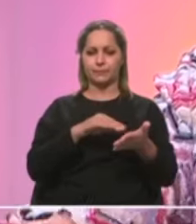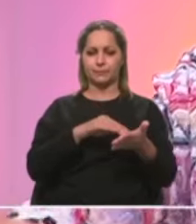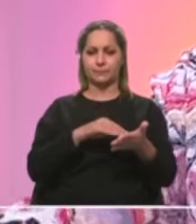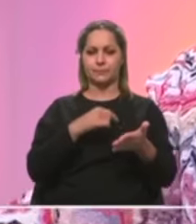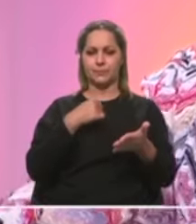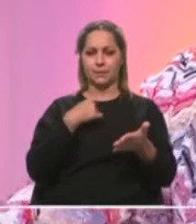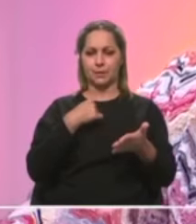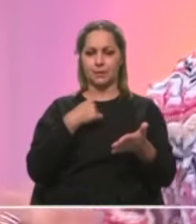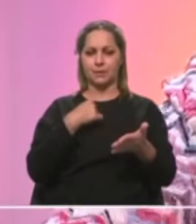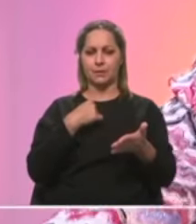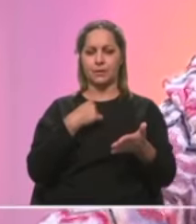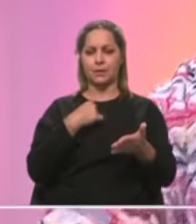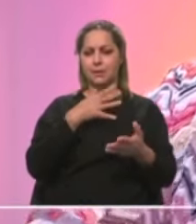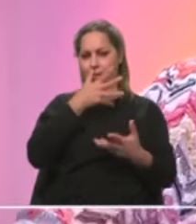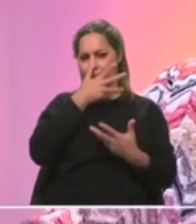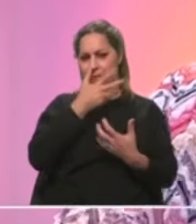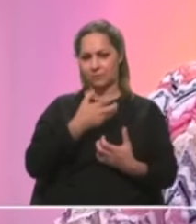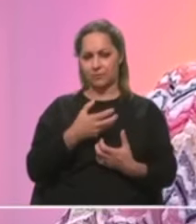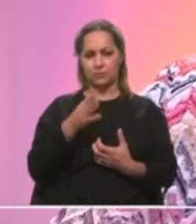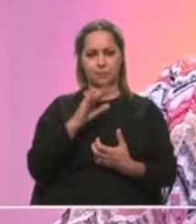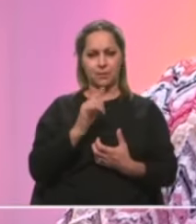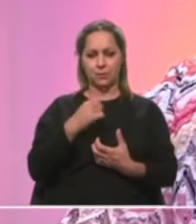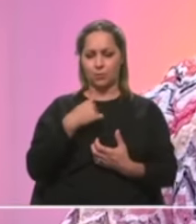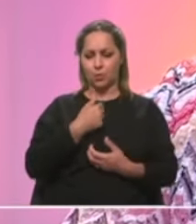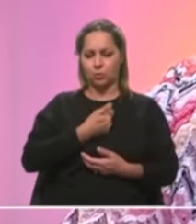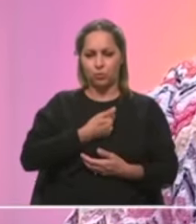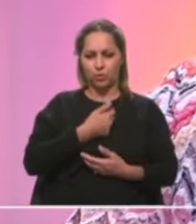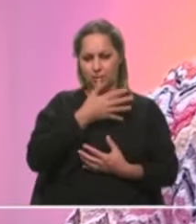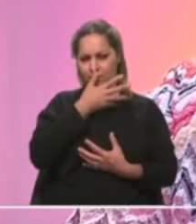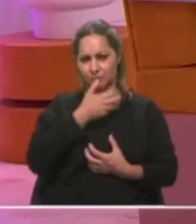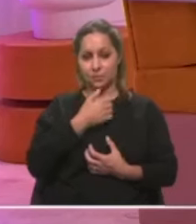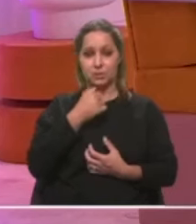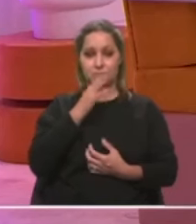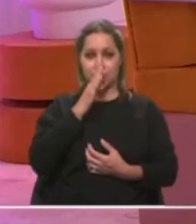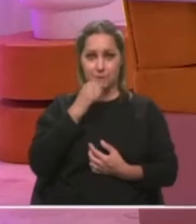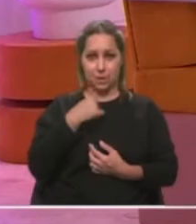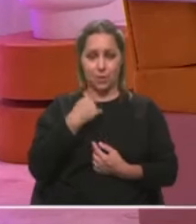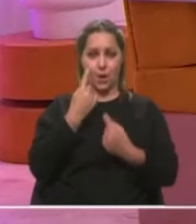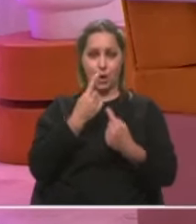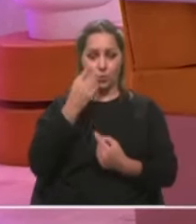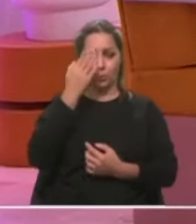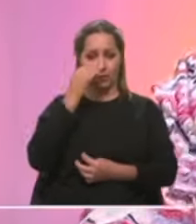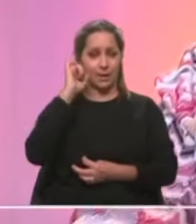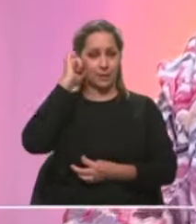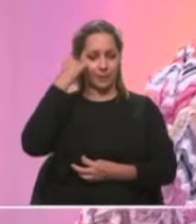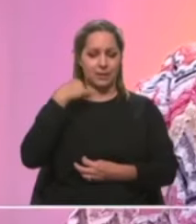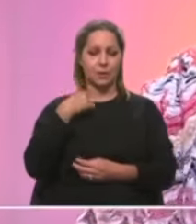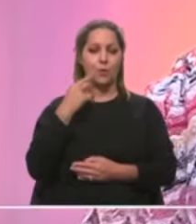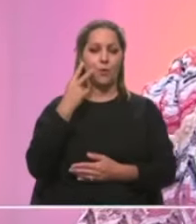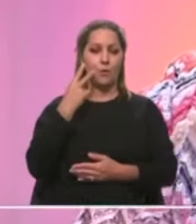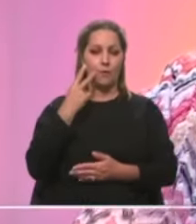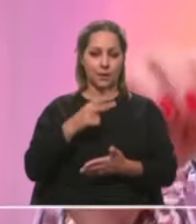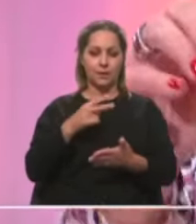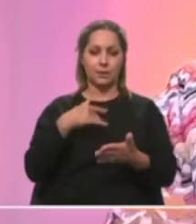não posso ser mais infeliz do que neste momento me sinto. Que era para se uma vez me arrependesse, eu disse, não, Lili, está aqui escrito, porque eu faço o meu